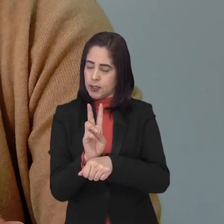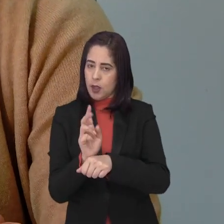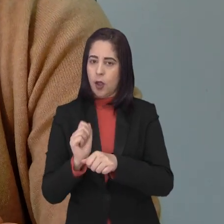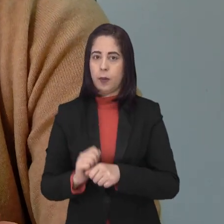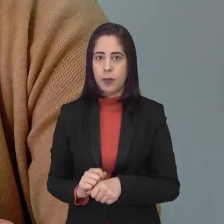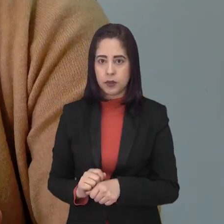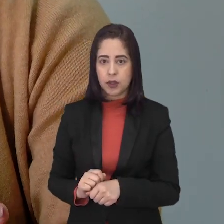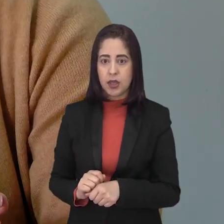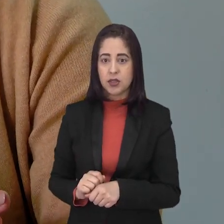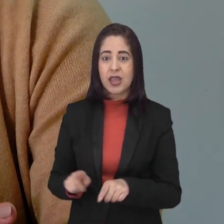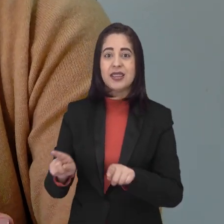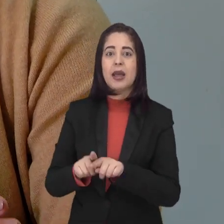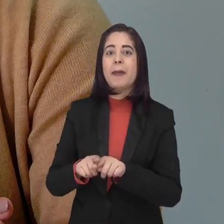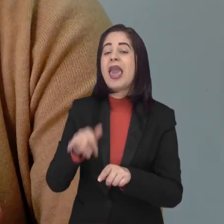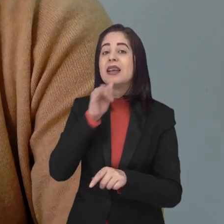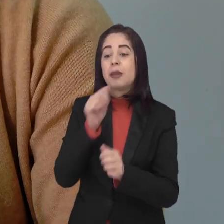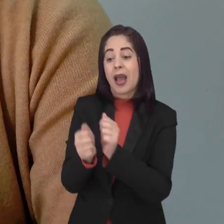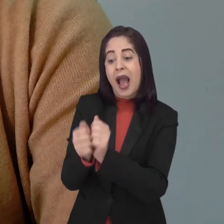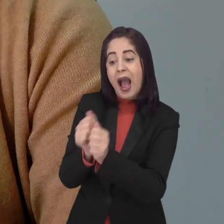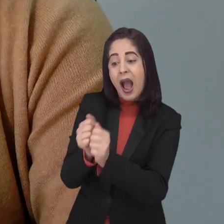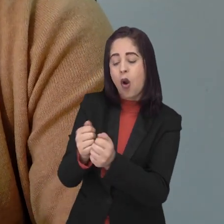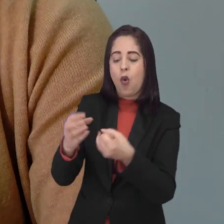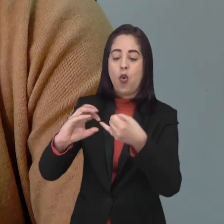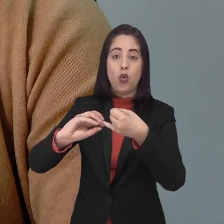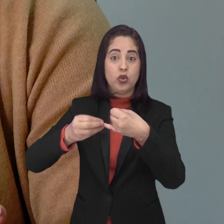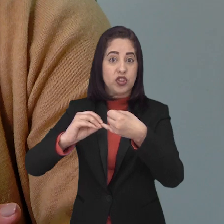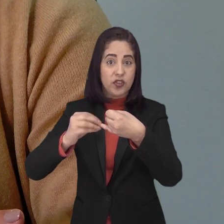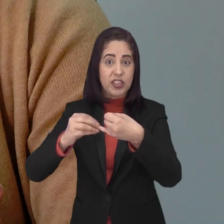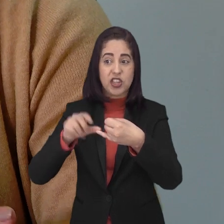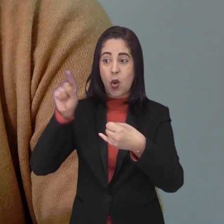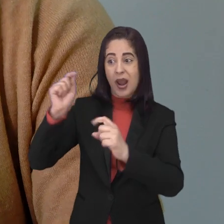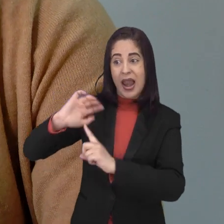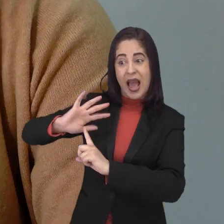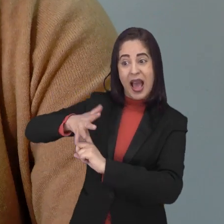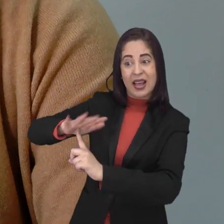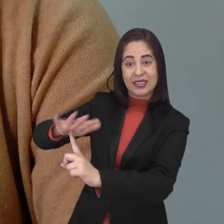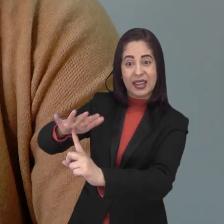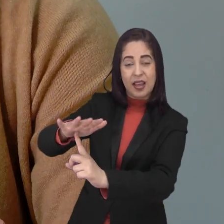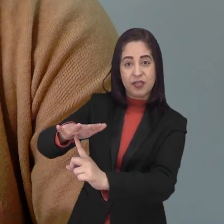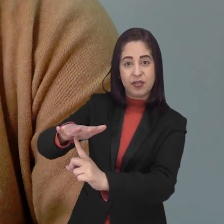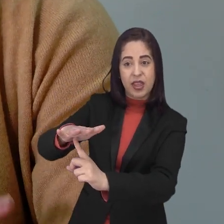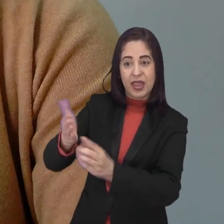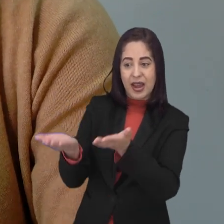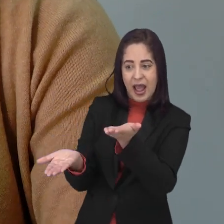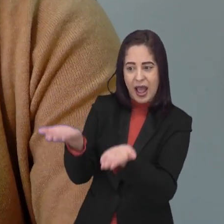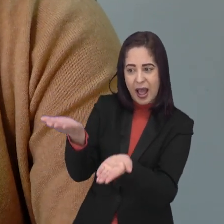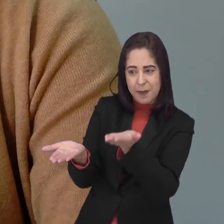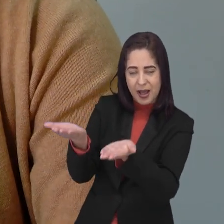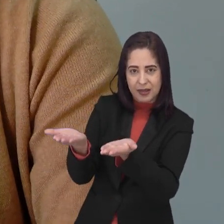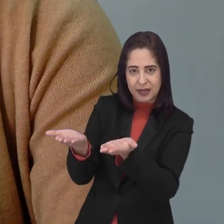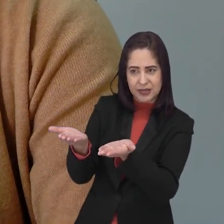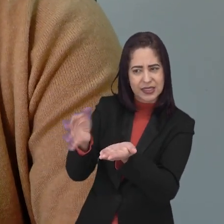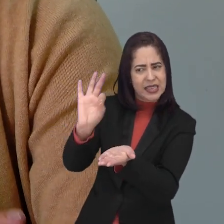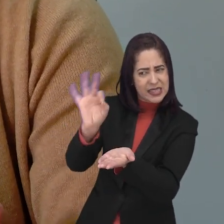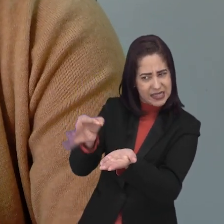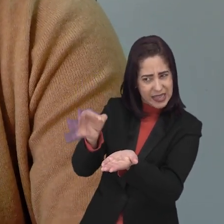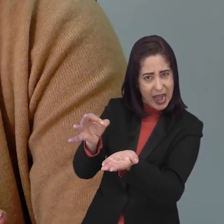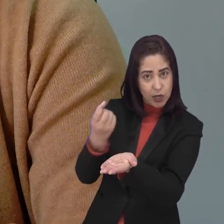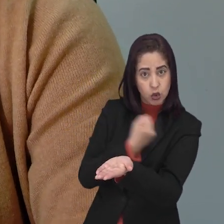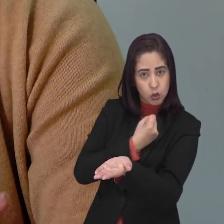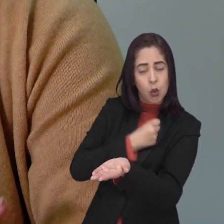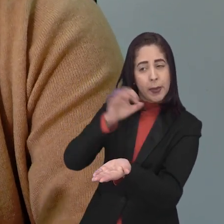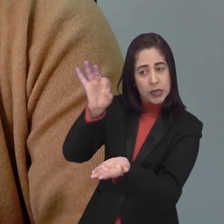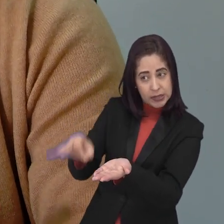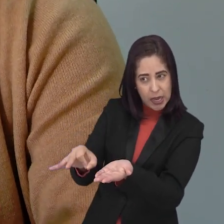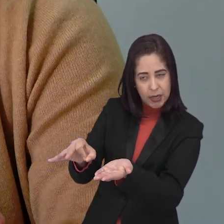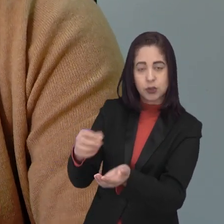de consumo na venda do arroz, do feijão, na feira livre, ela está sendo bem